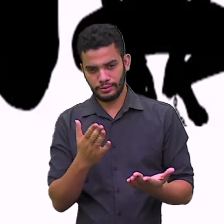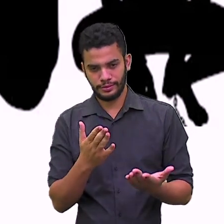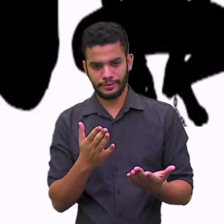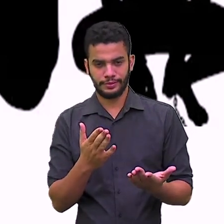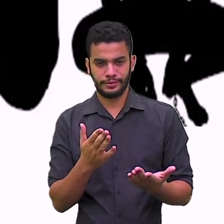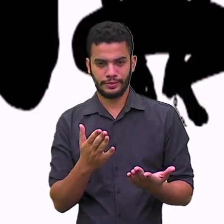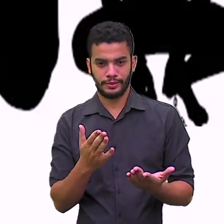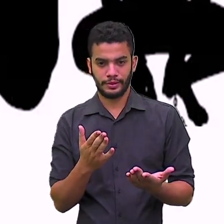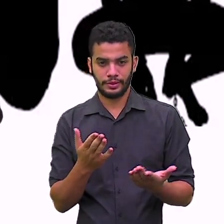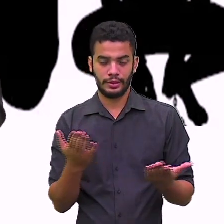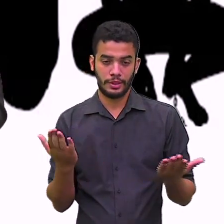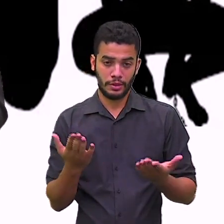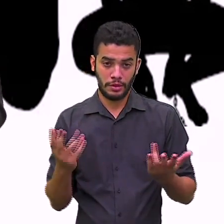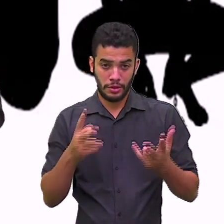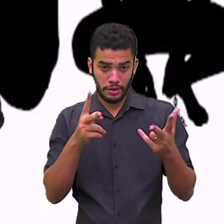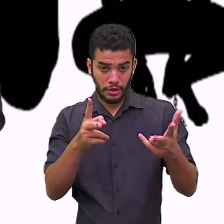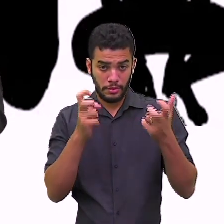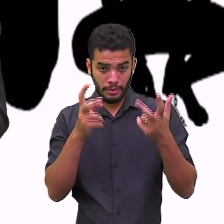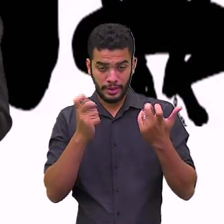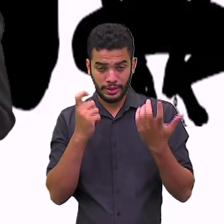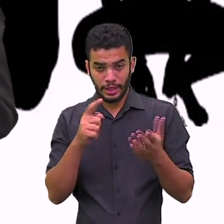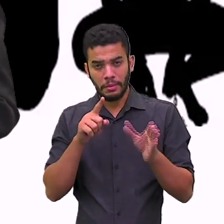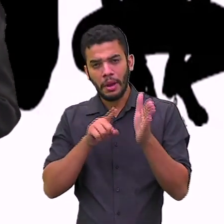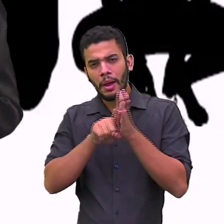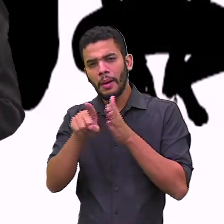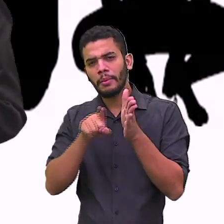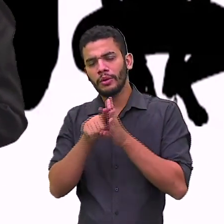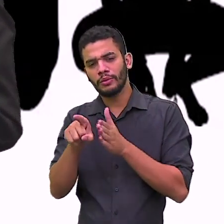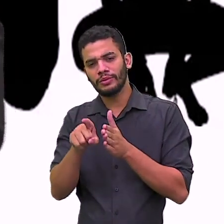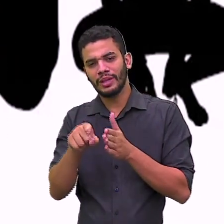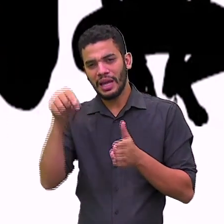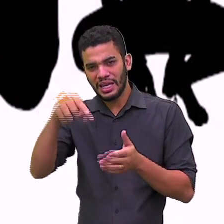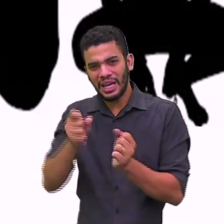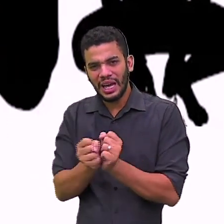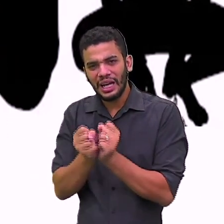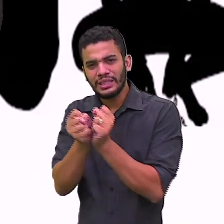SMED-GV. E vamos ficar com essa pergunta. A escravidão